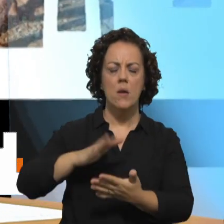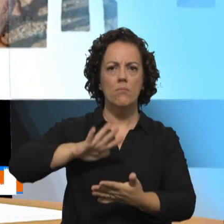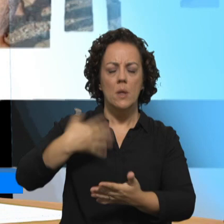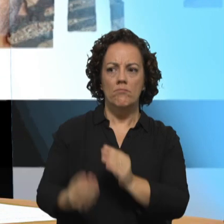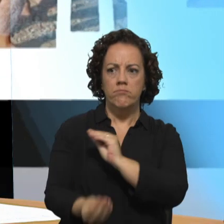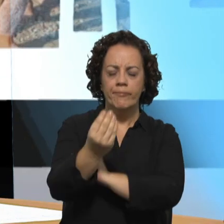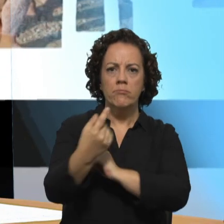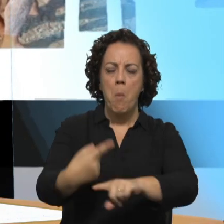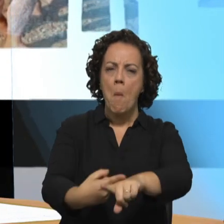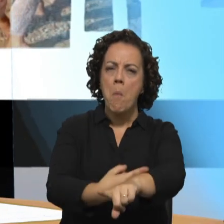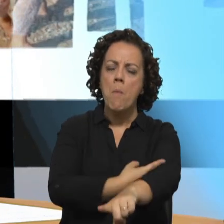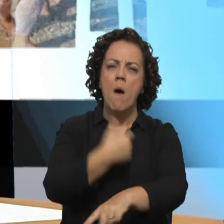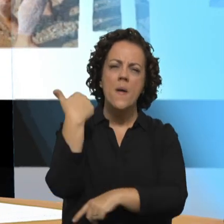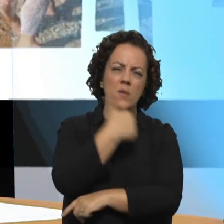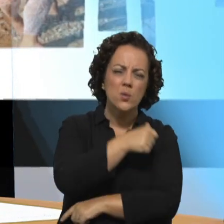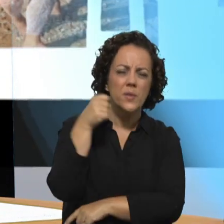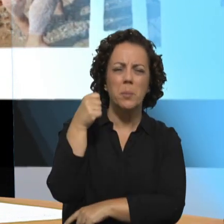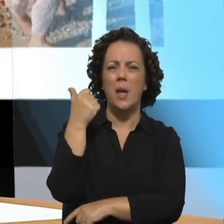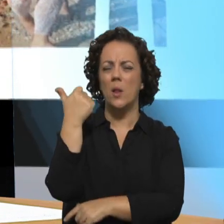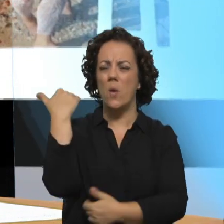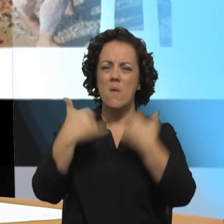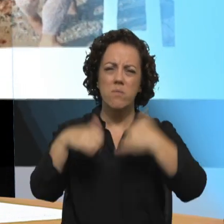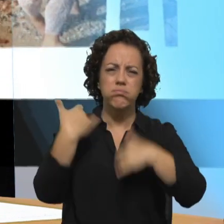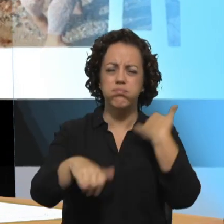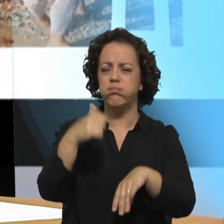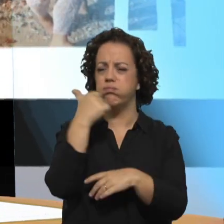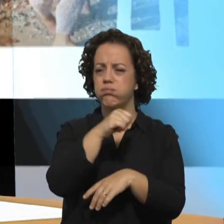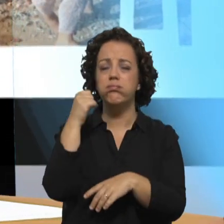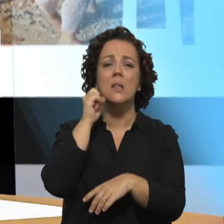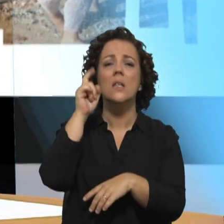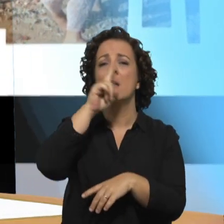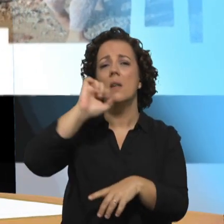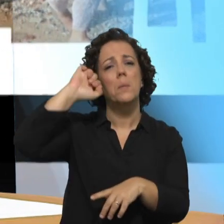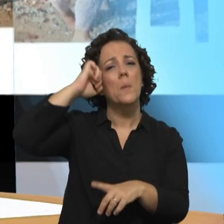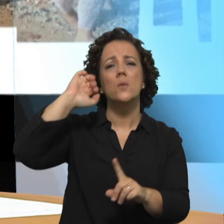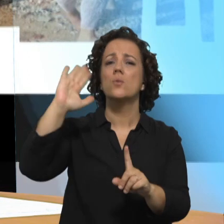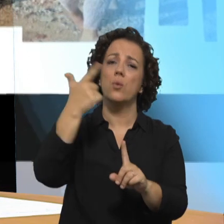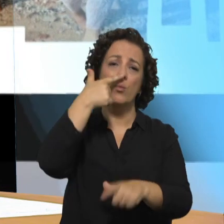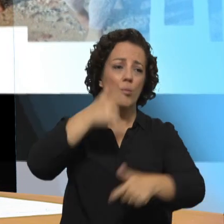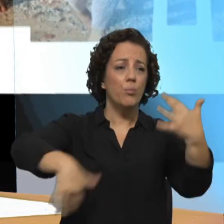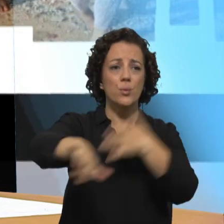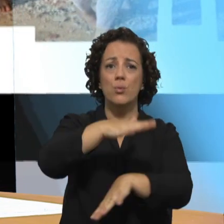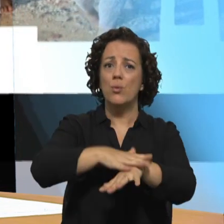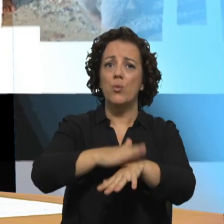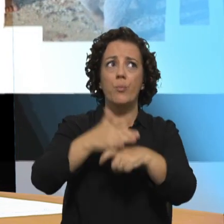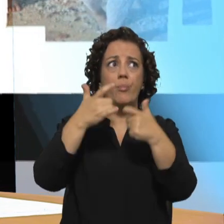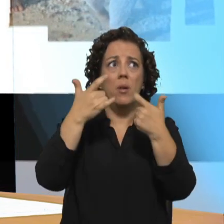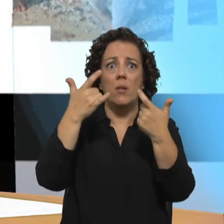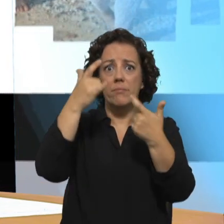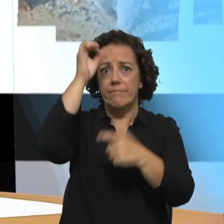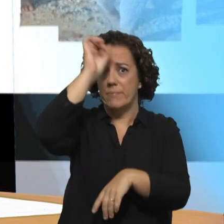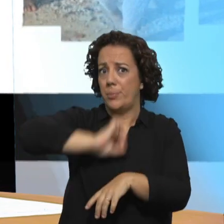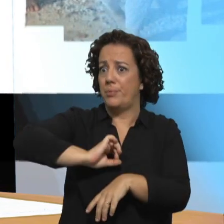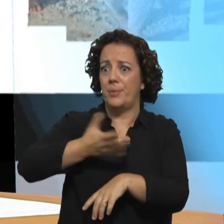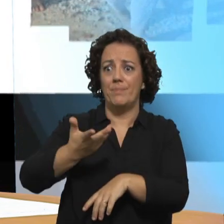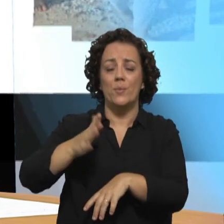e sofrimento que vitima sempre os mesmos civis que vivem à mercê de um conflito político que os transcende. Temos